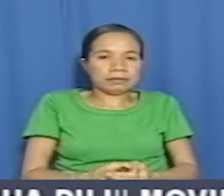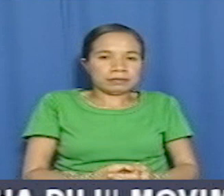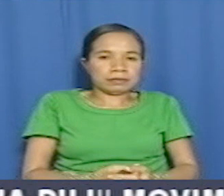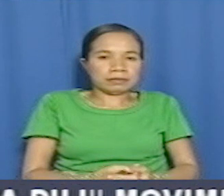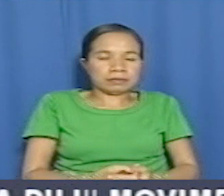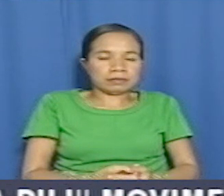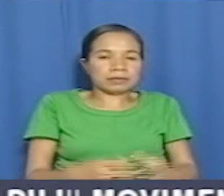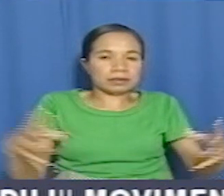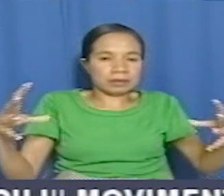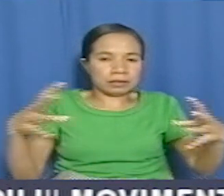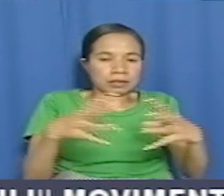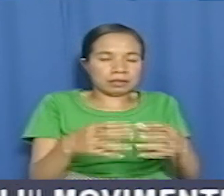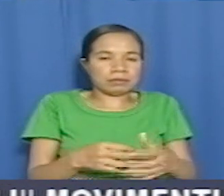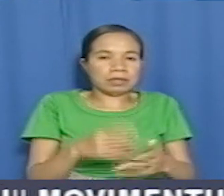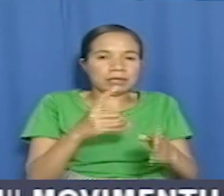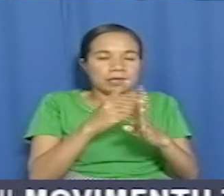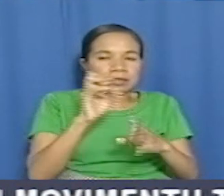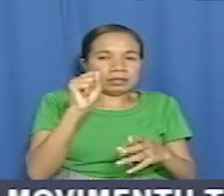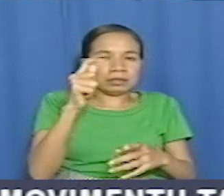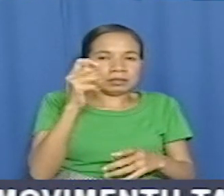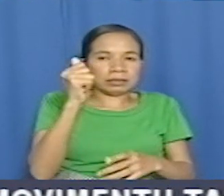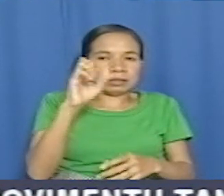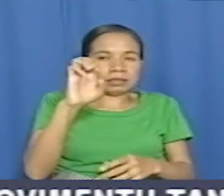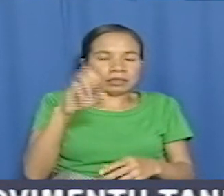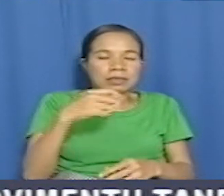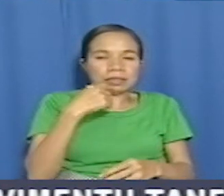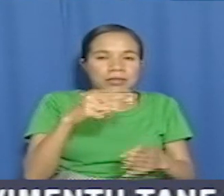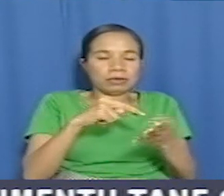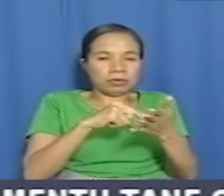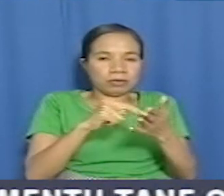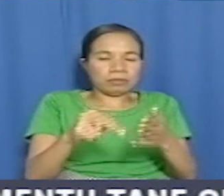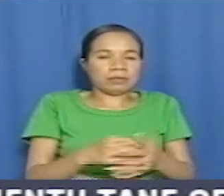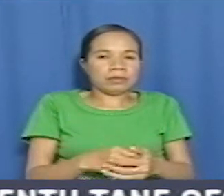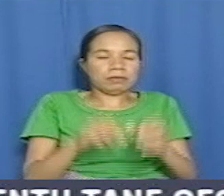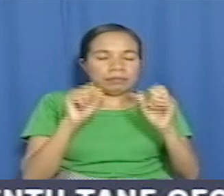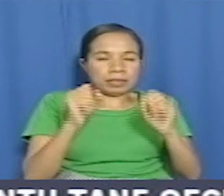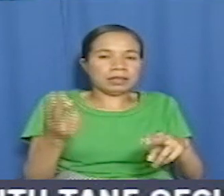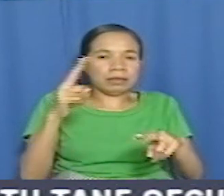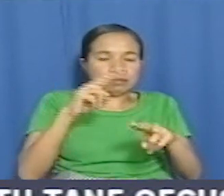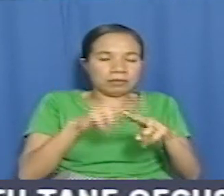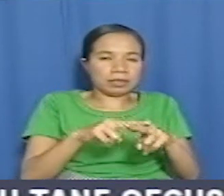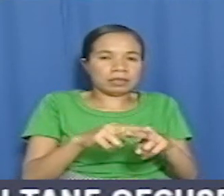está acumula. Diretor-geral está em salienta, número ne e a possibilidade